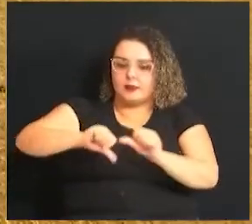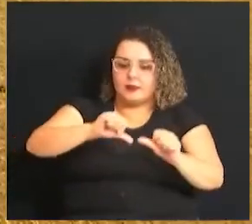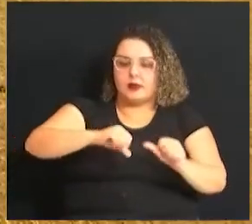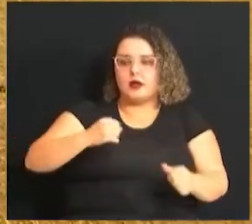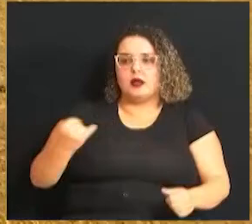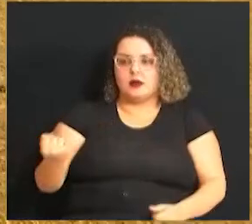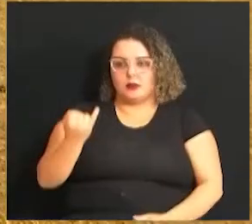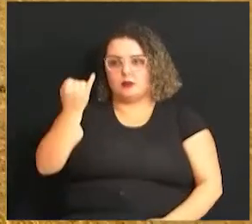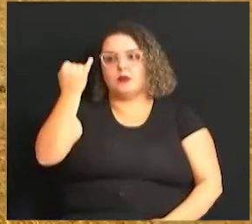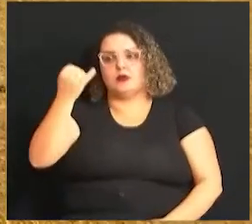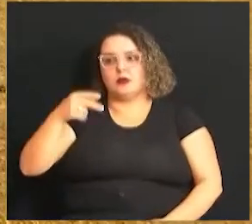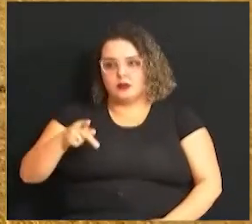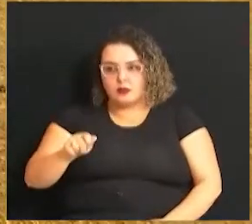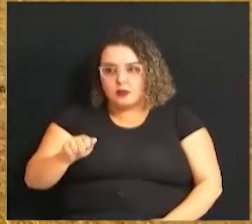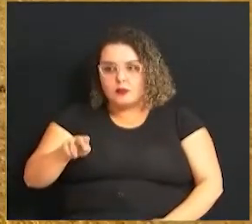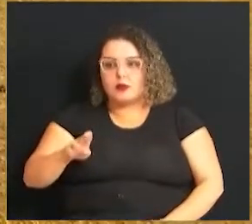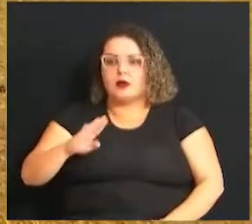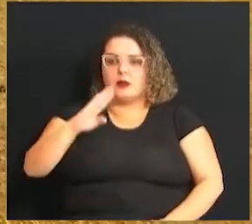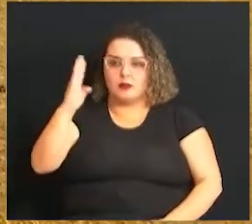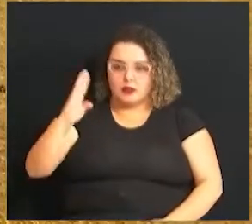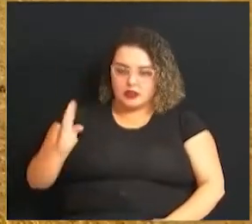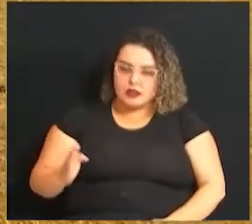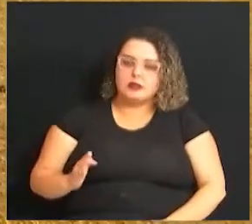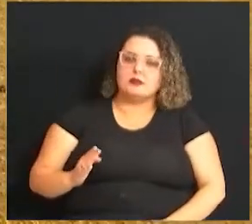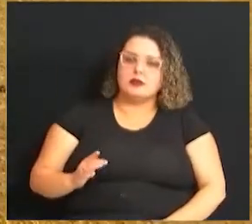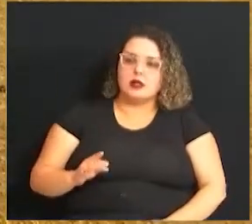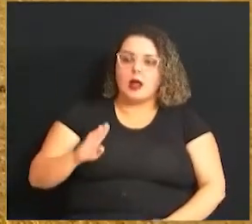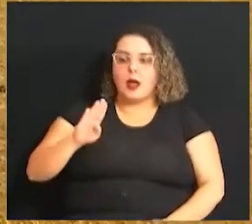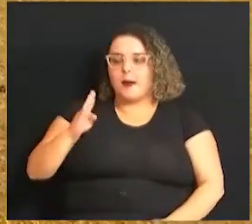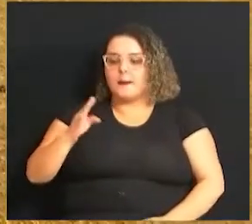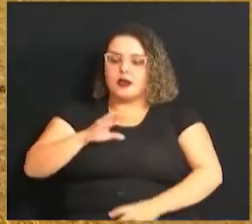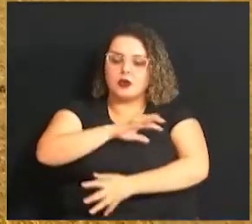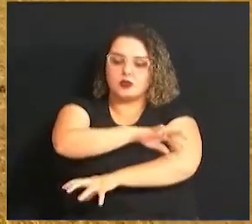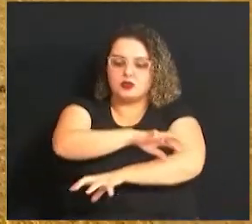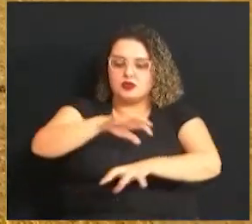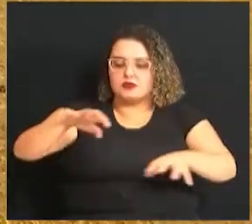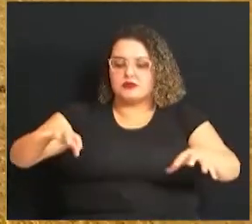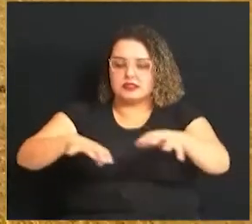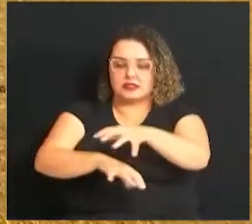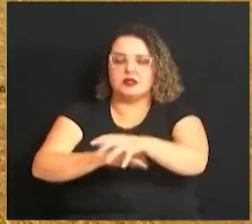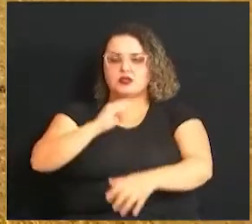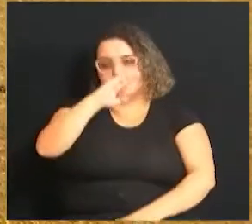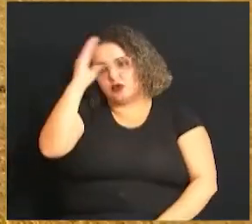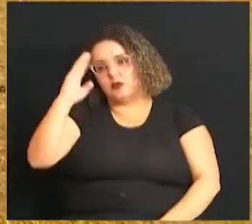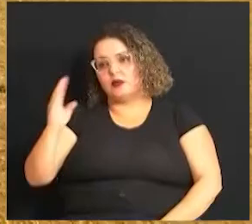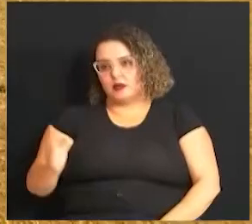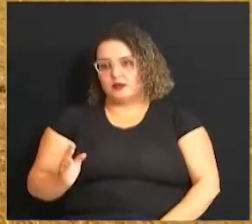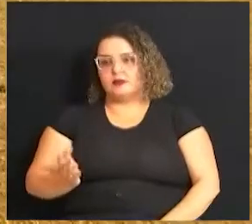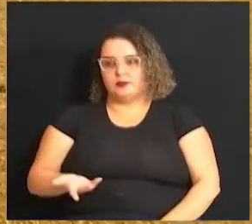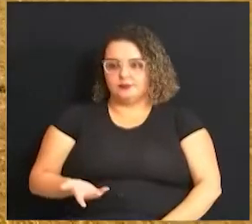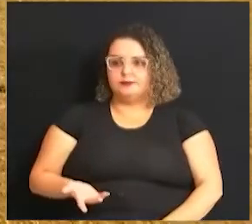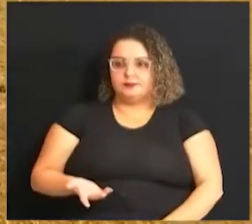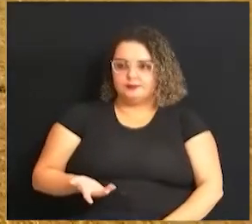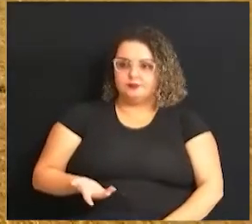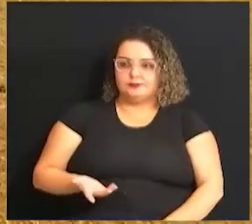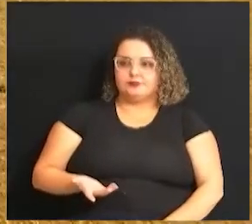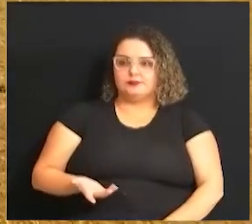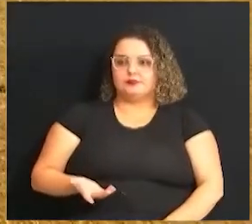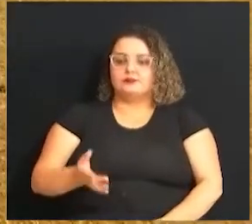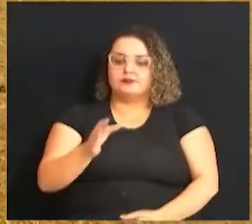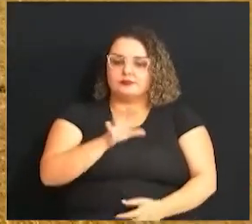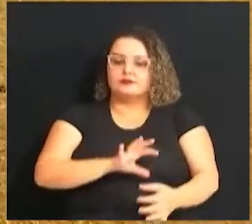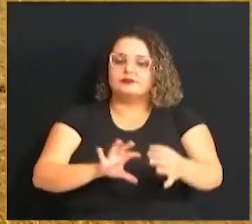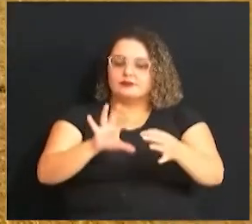importância do pau-brasil para toda a biodiversidade do nosso país, e também acaba sendo uma conexão